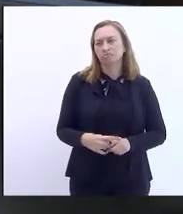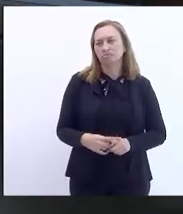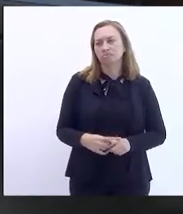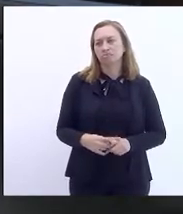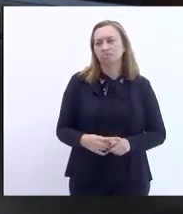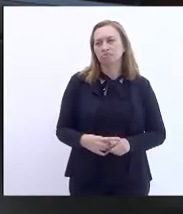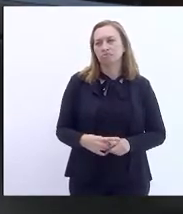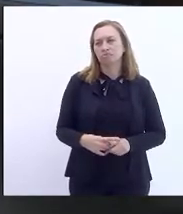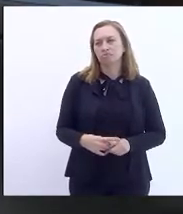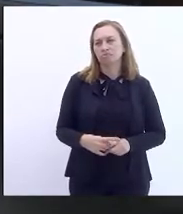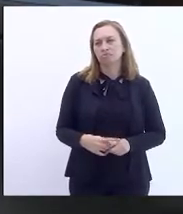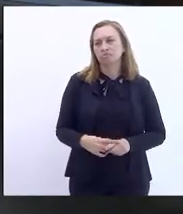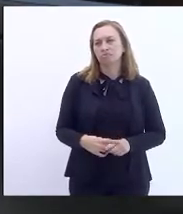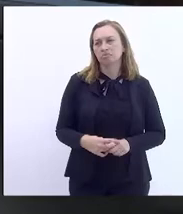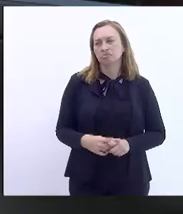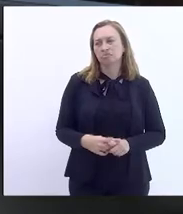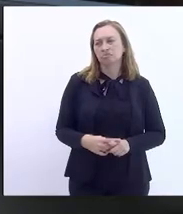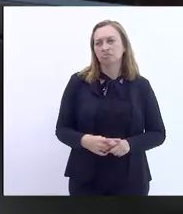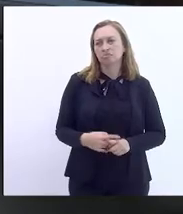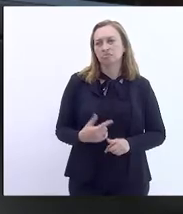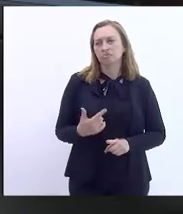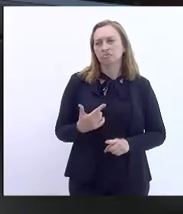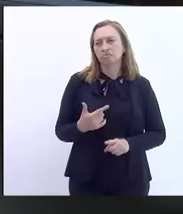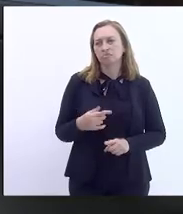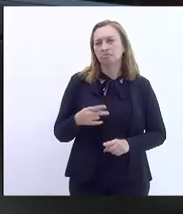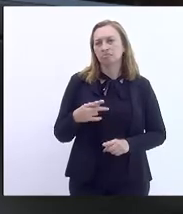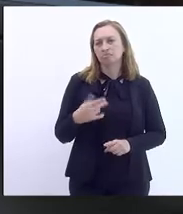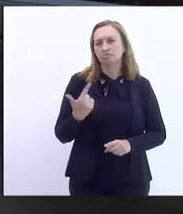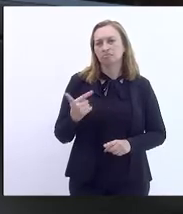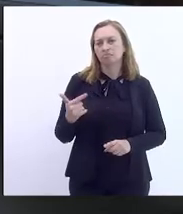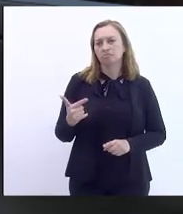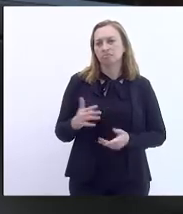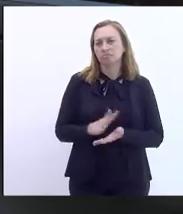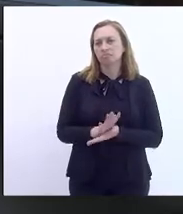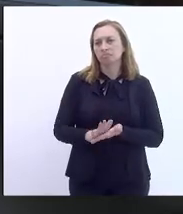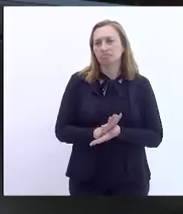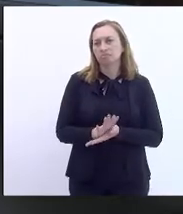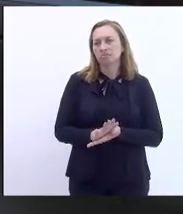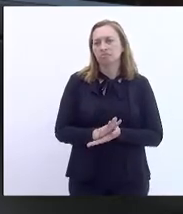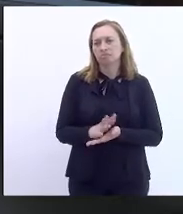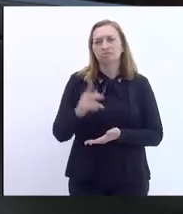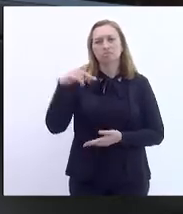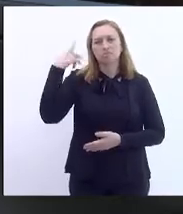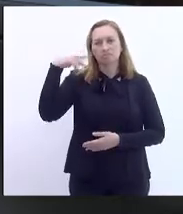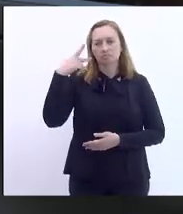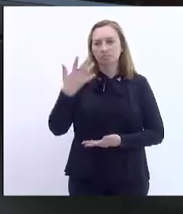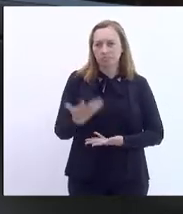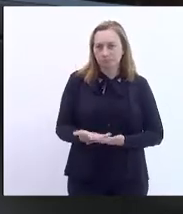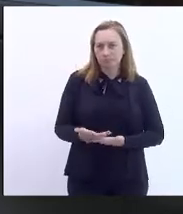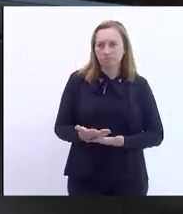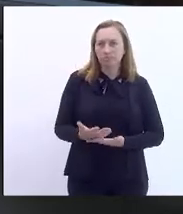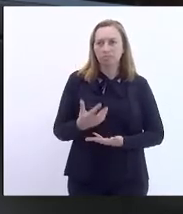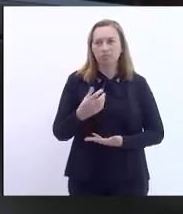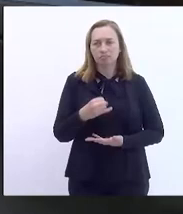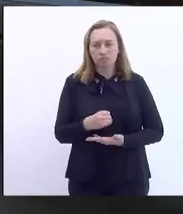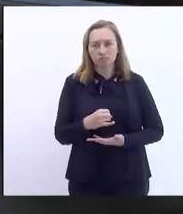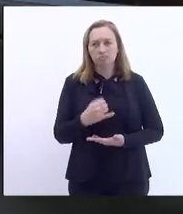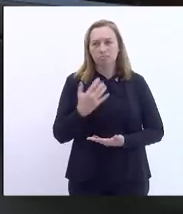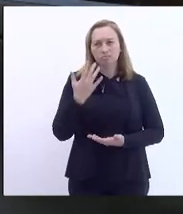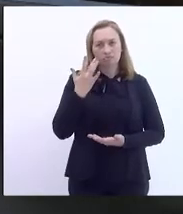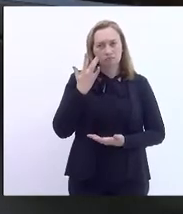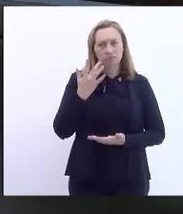a aos vereadores nem E se eu não tiver muito